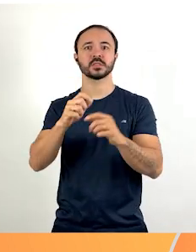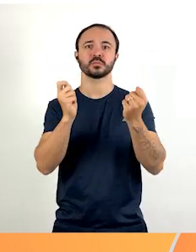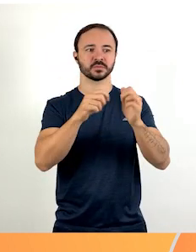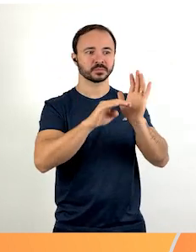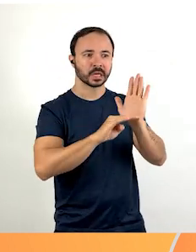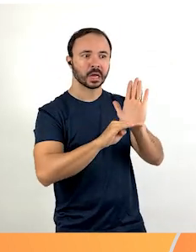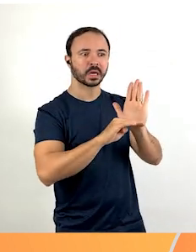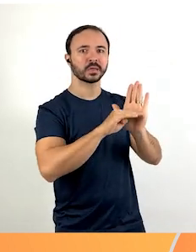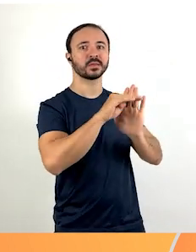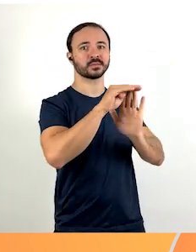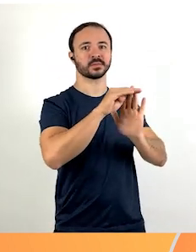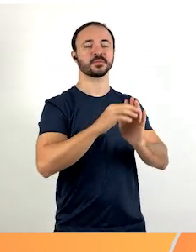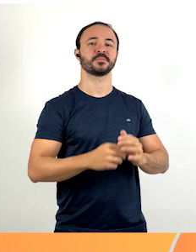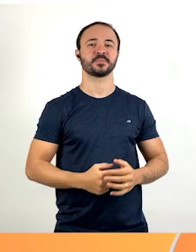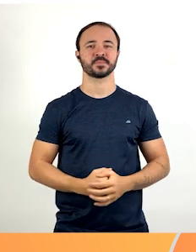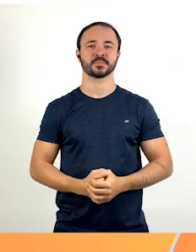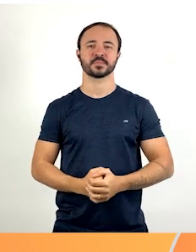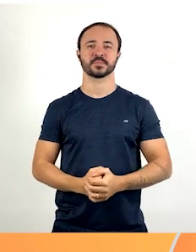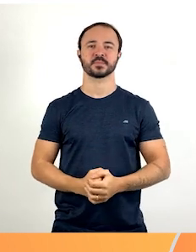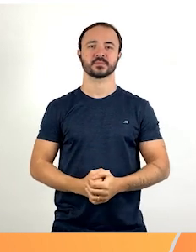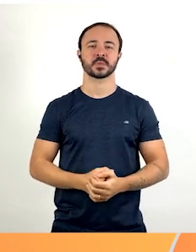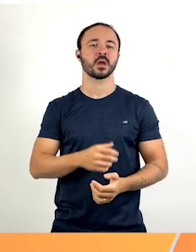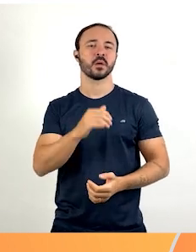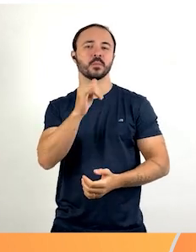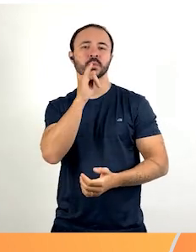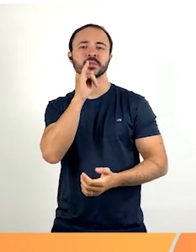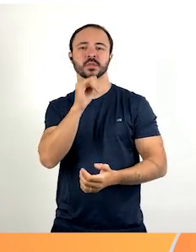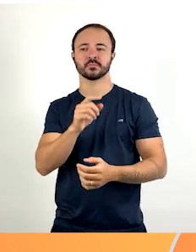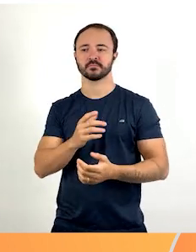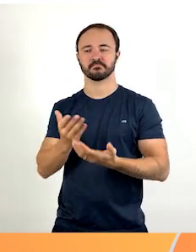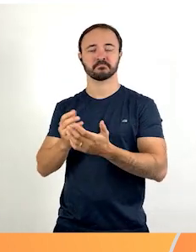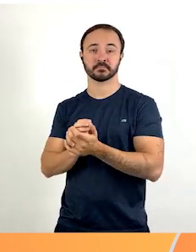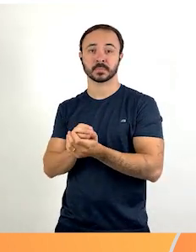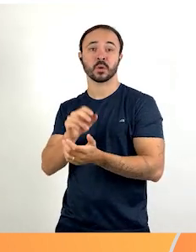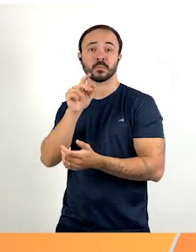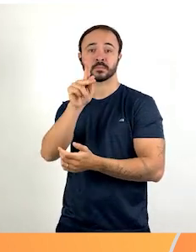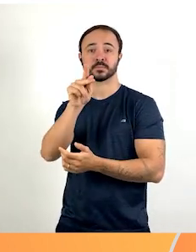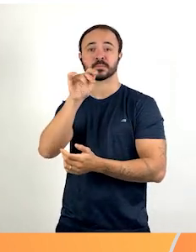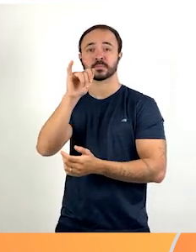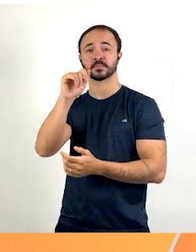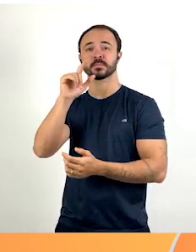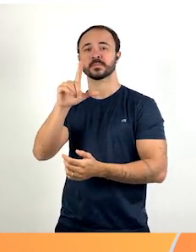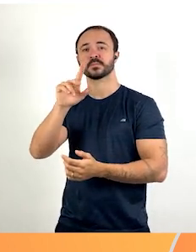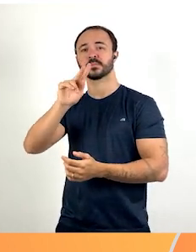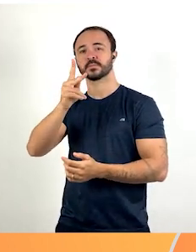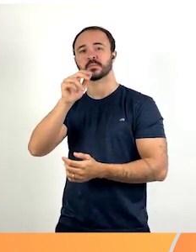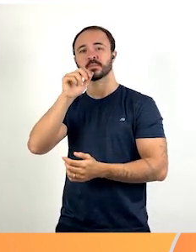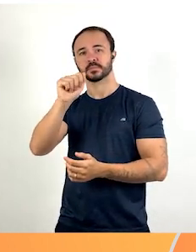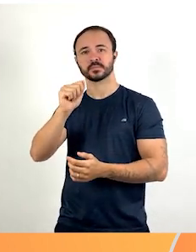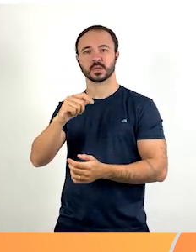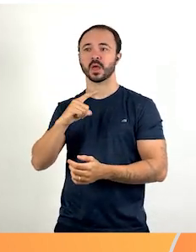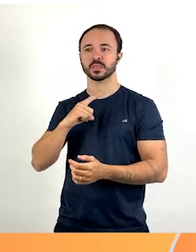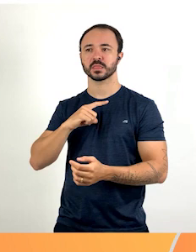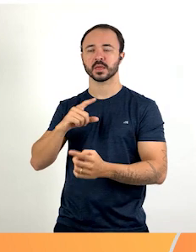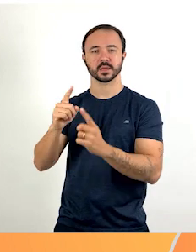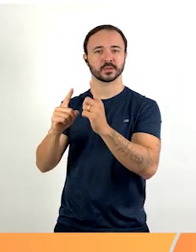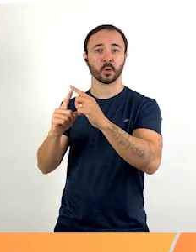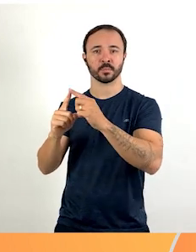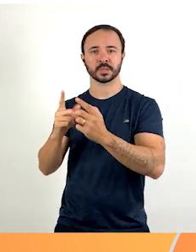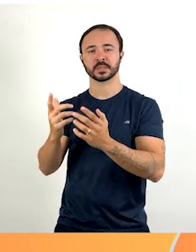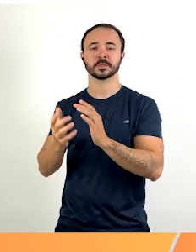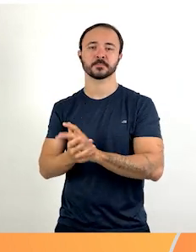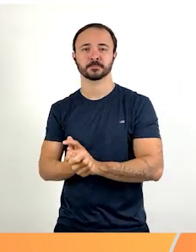presente. Vamos observar aqui uma pilha. A pilha funciona pela diferença de um potencial no circuito